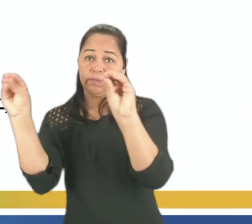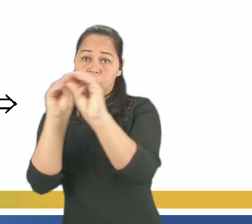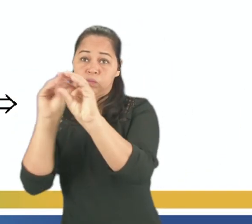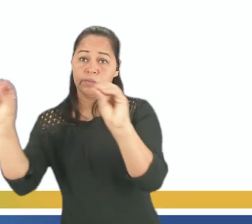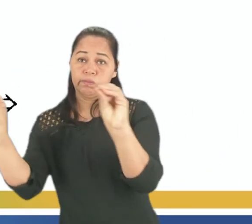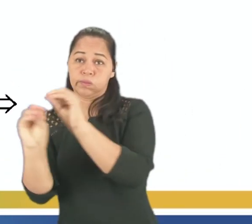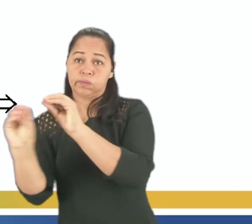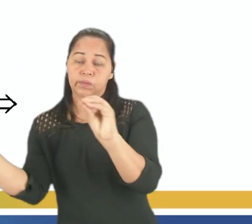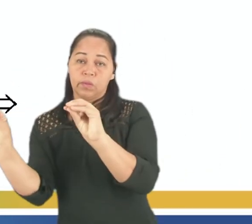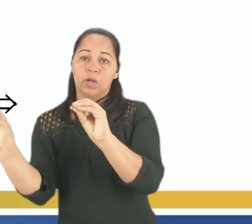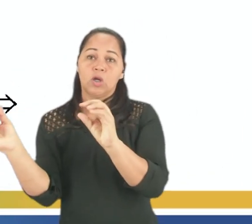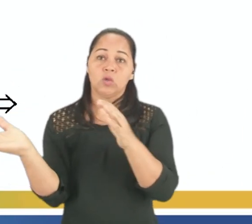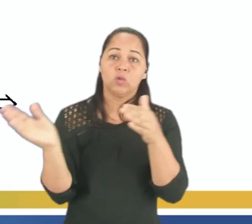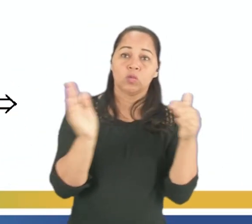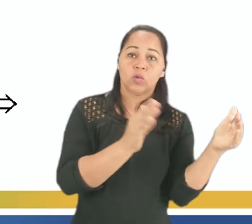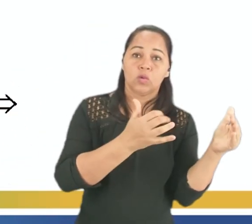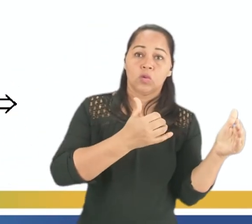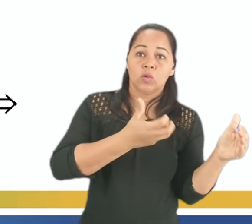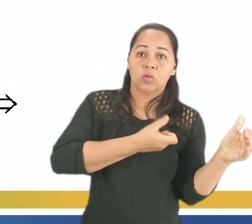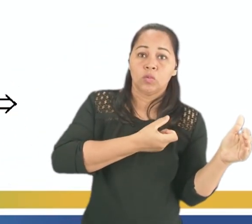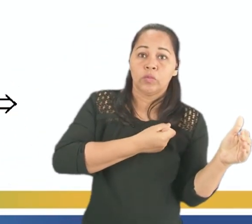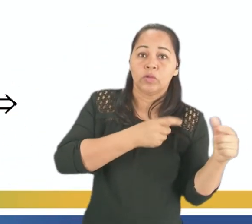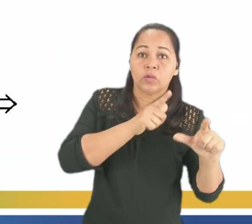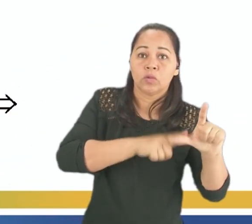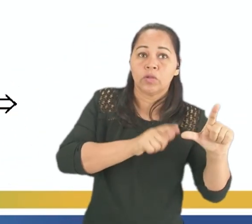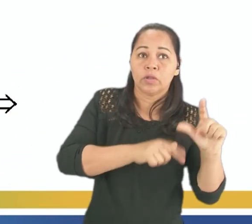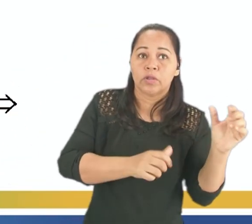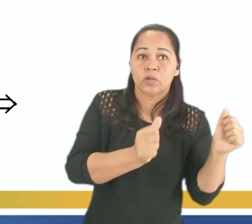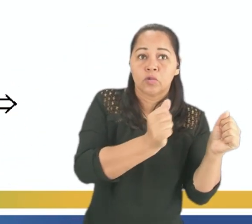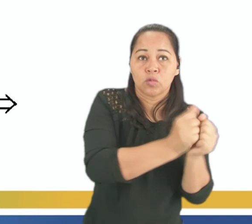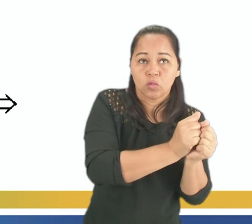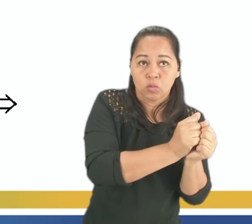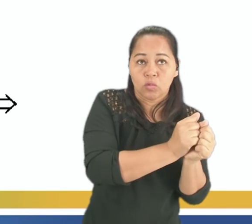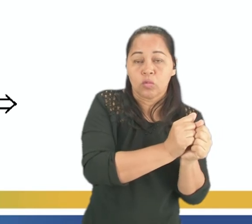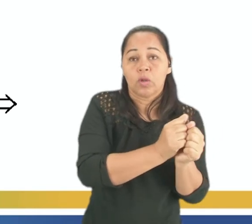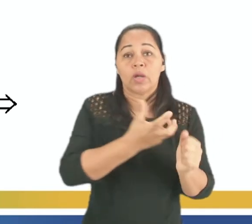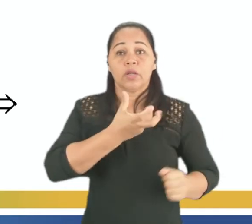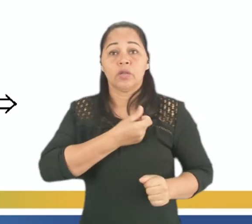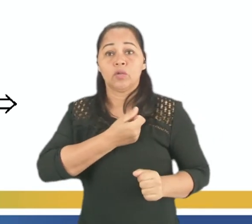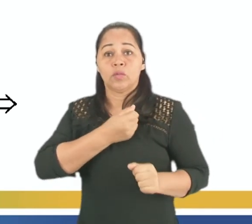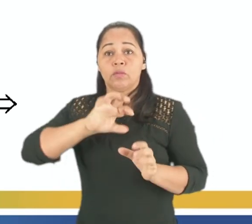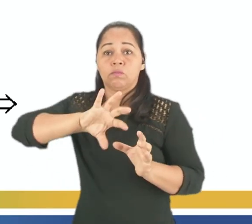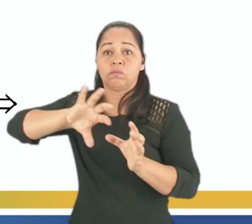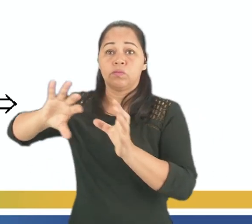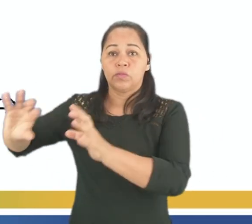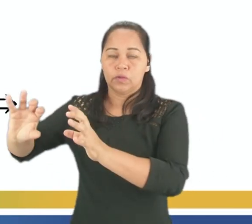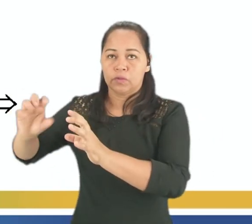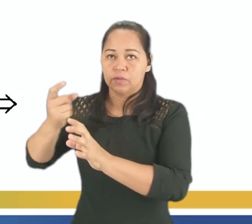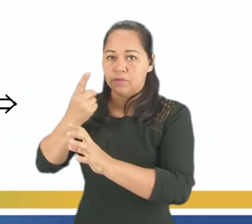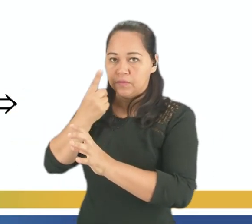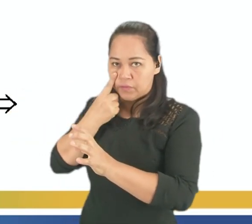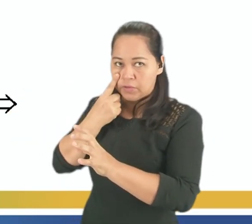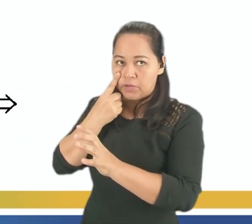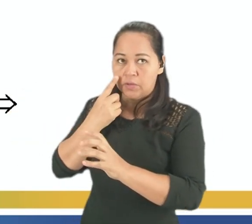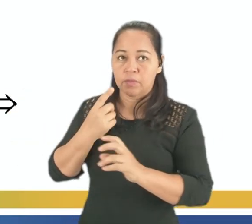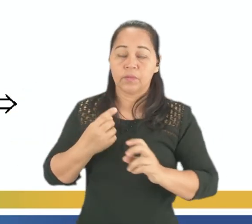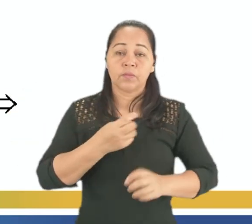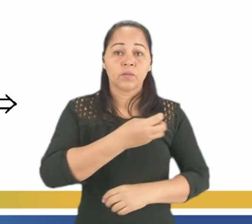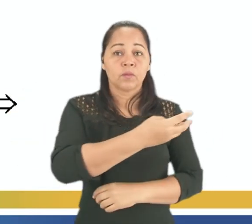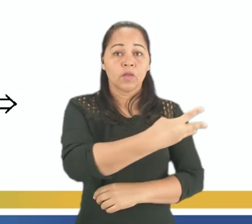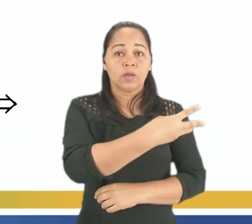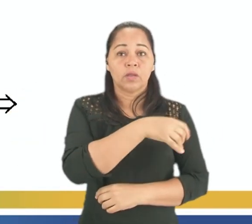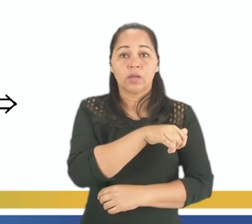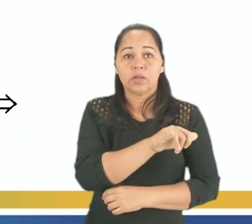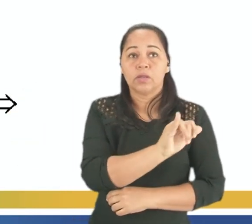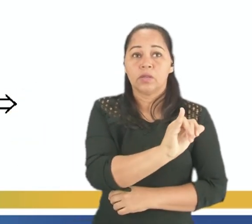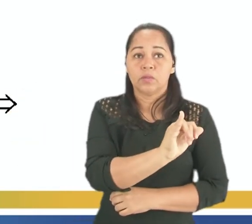mudou de lado na igualdade. Observe que o número 50, ele muda de lado na igualdade. Portanto, ele vai com a